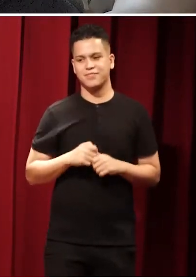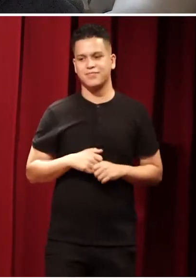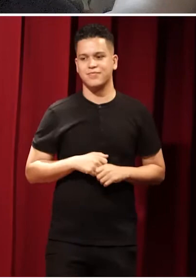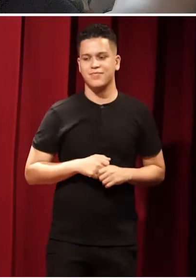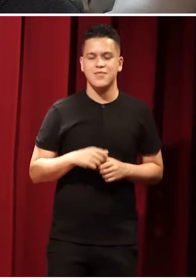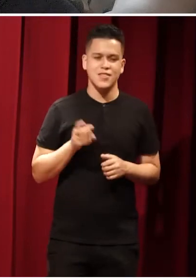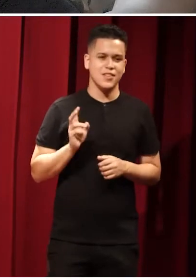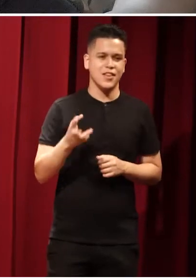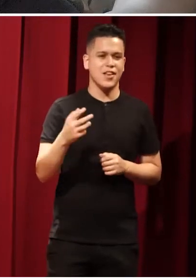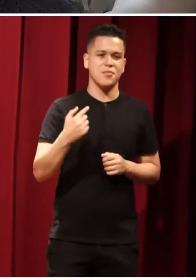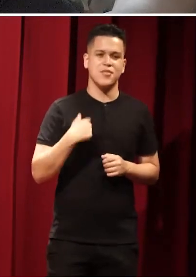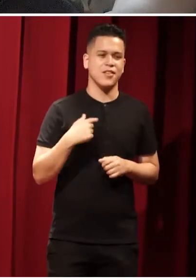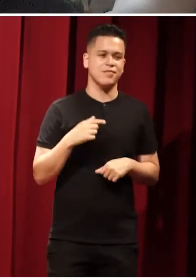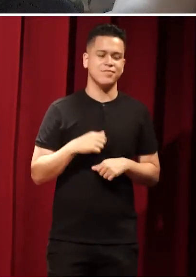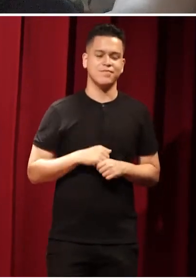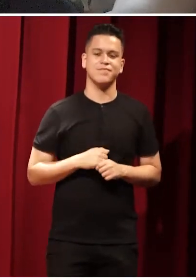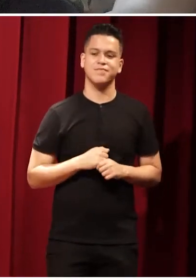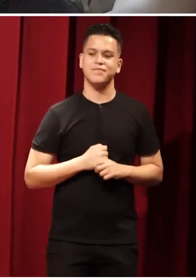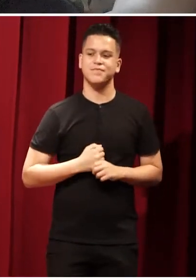sempre me